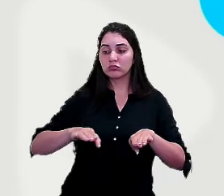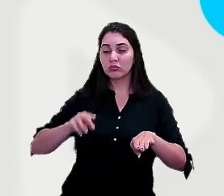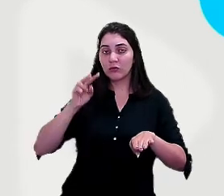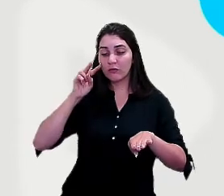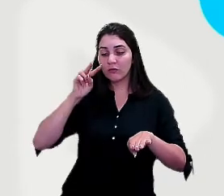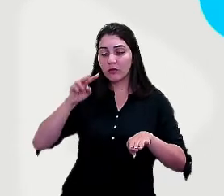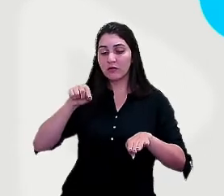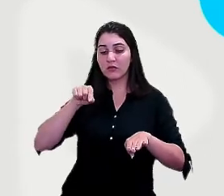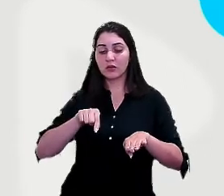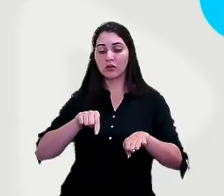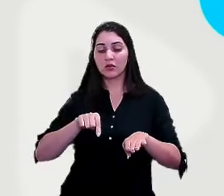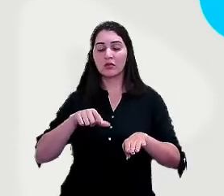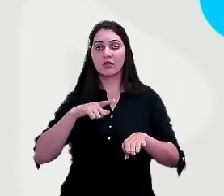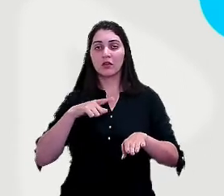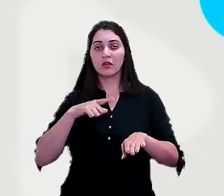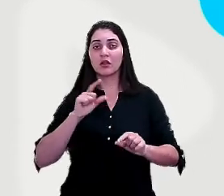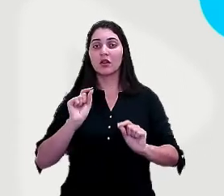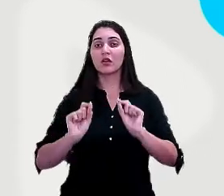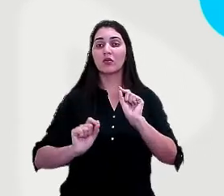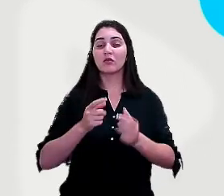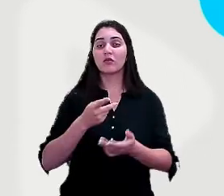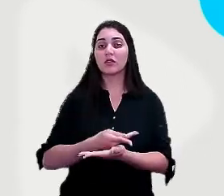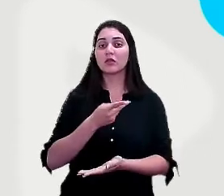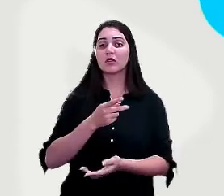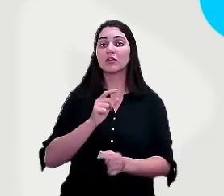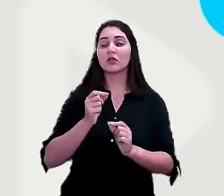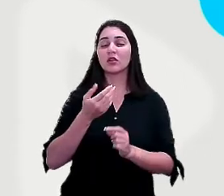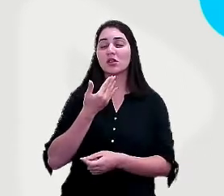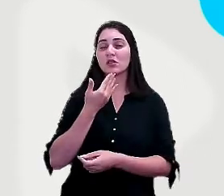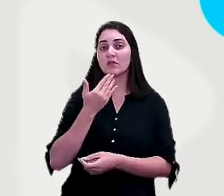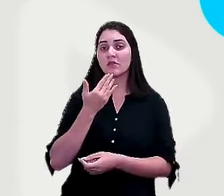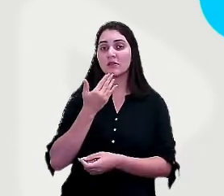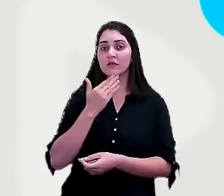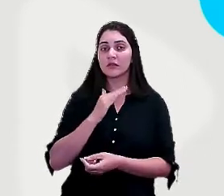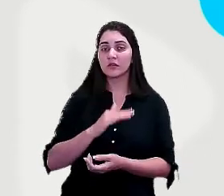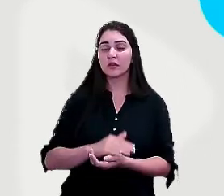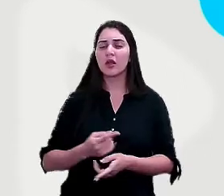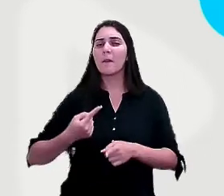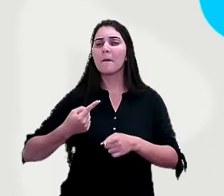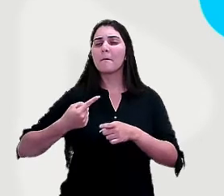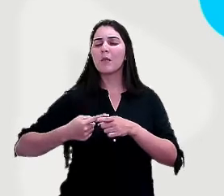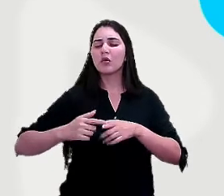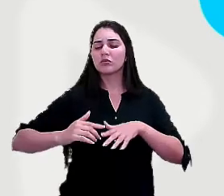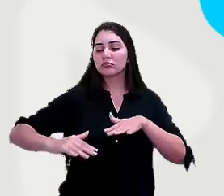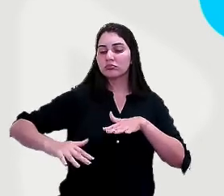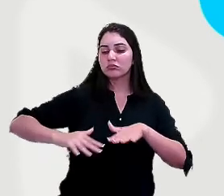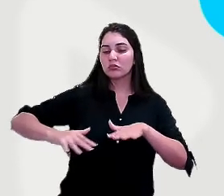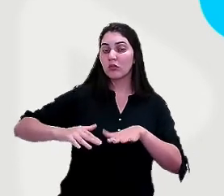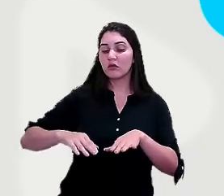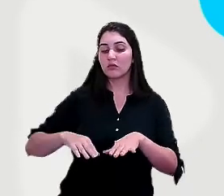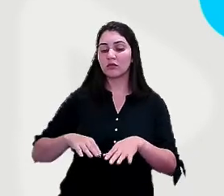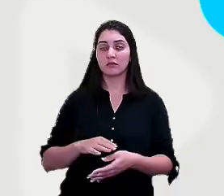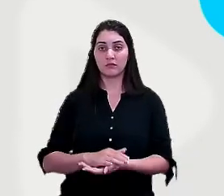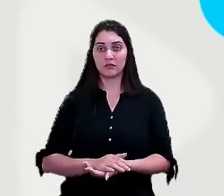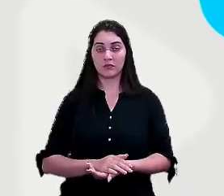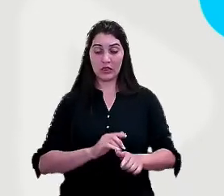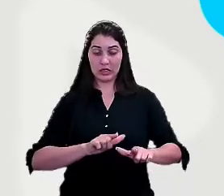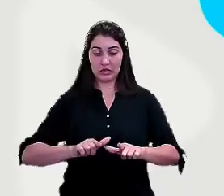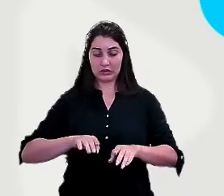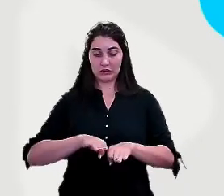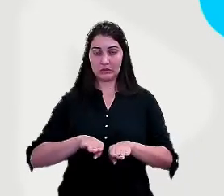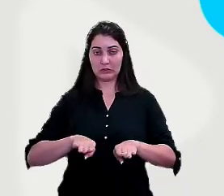vai acarretar vários tipos de falhas, né? E por que elas se movem? As placas se movem